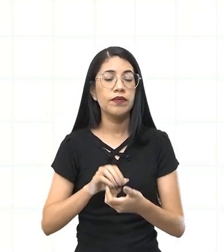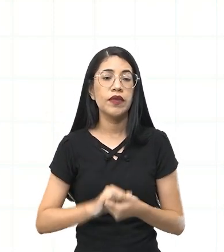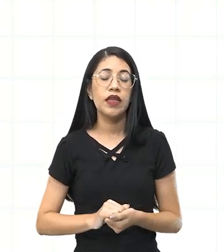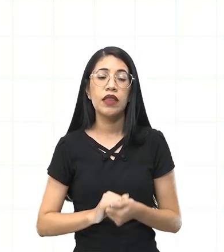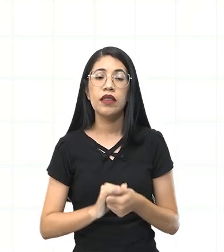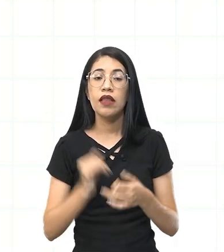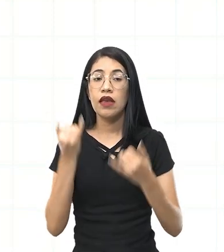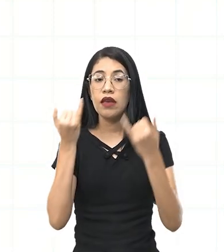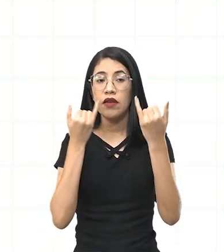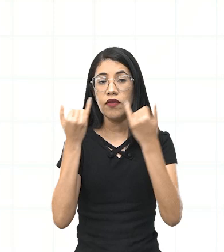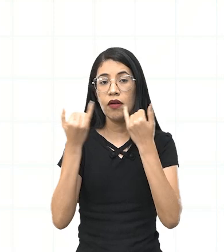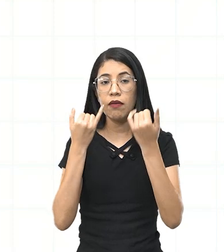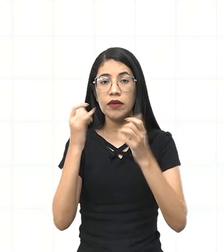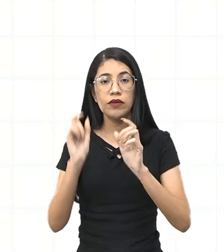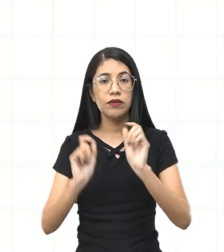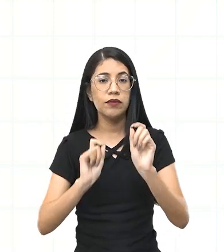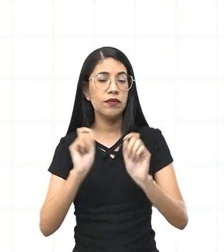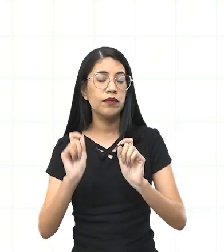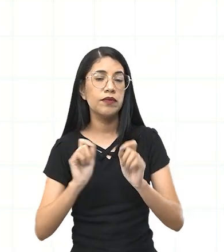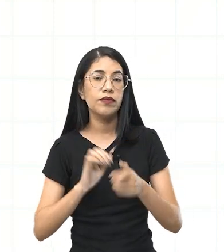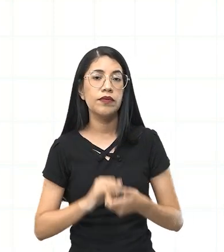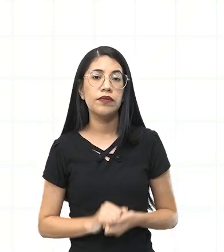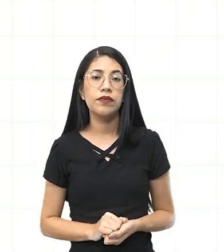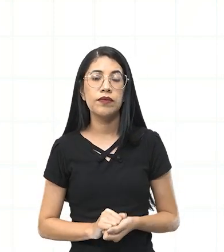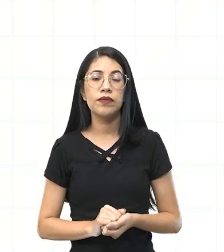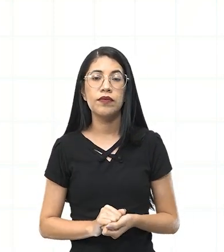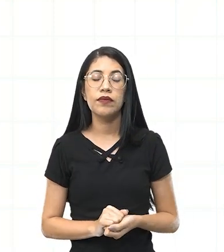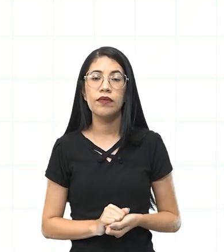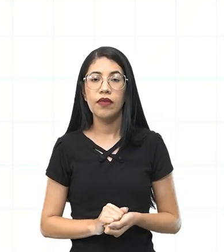informações aí sobre